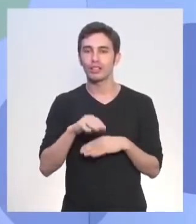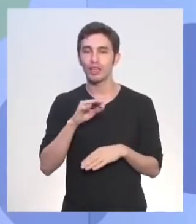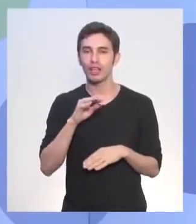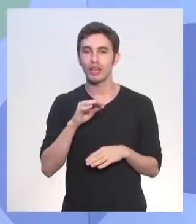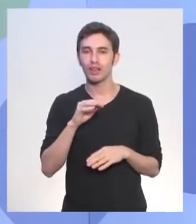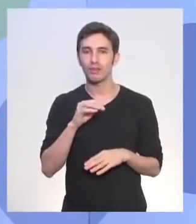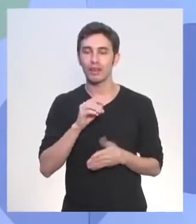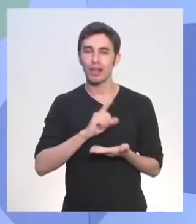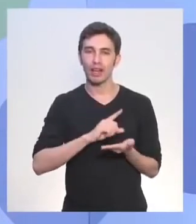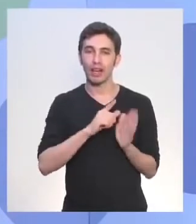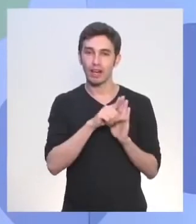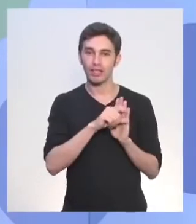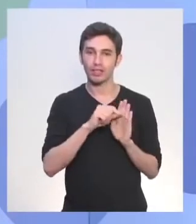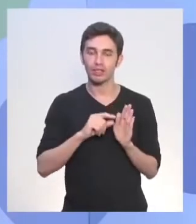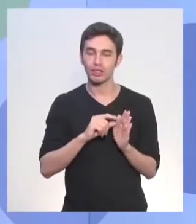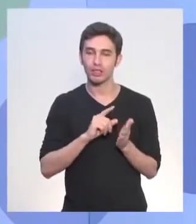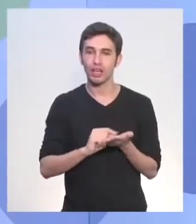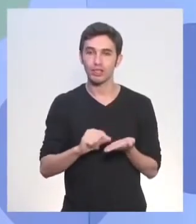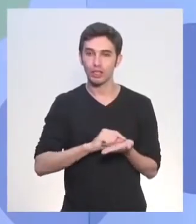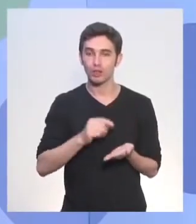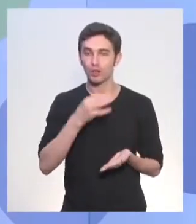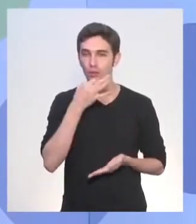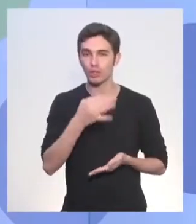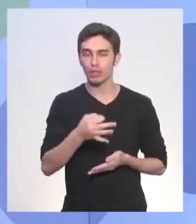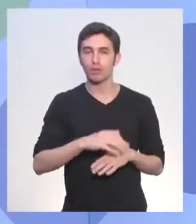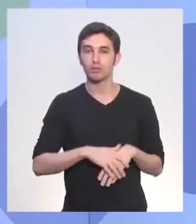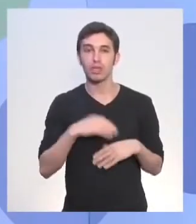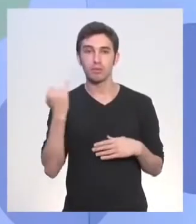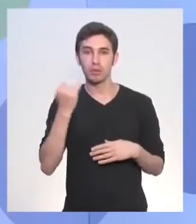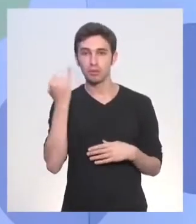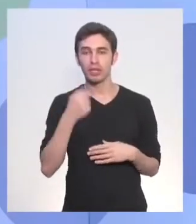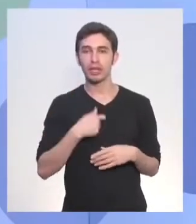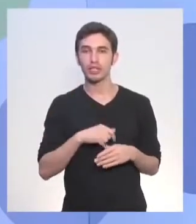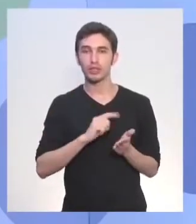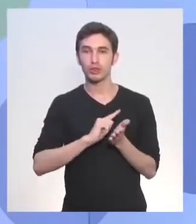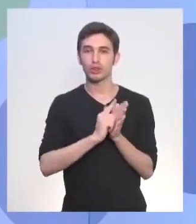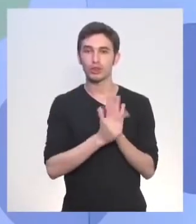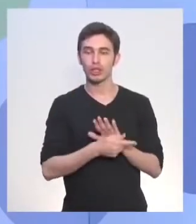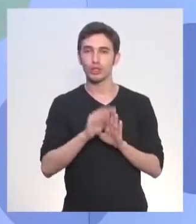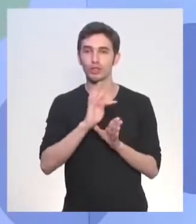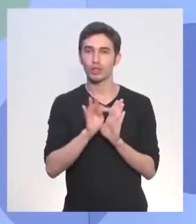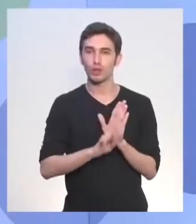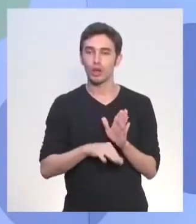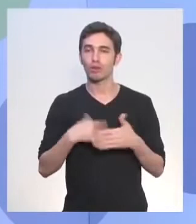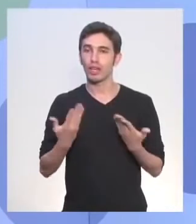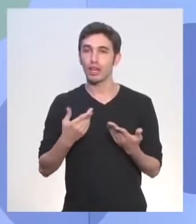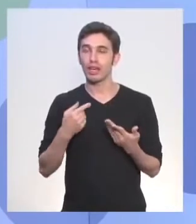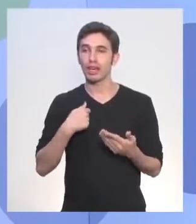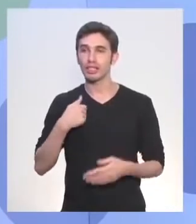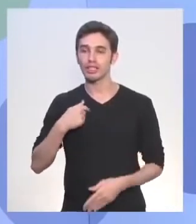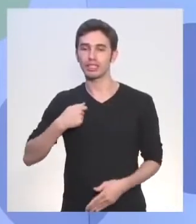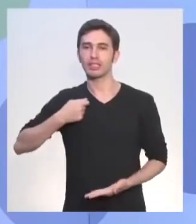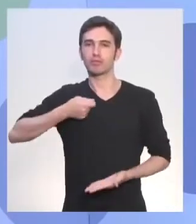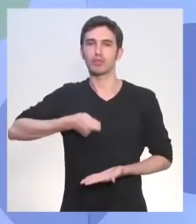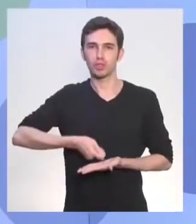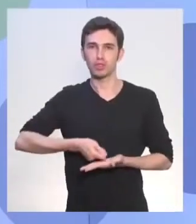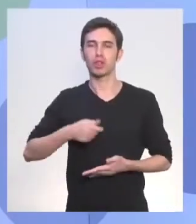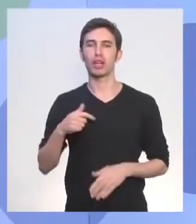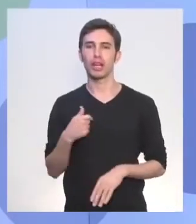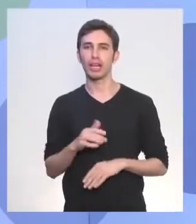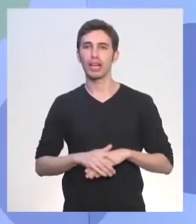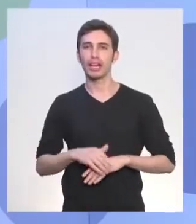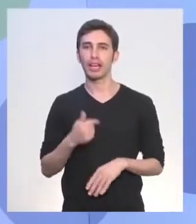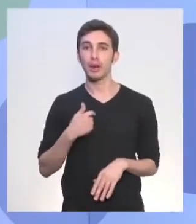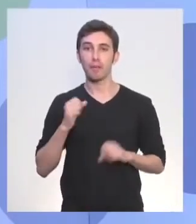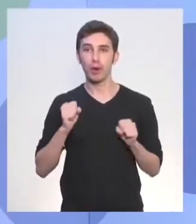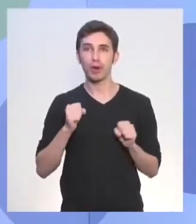opinião, falando sobre esse texto que é muito importante, esse gênero textual, né, onde a gente se posiciona, onde as pessoas podem colocar